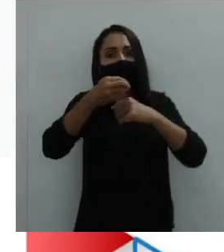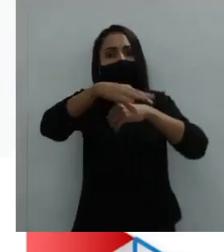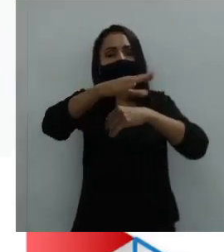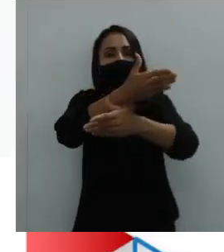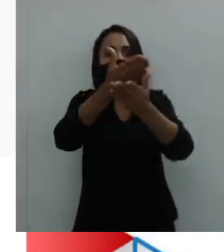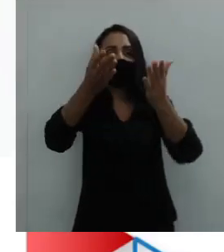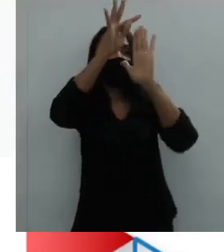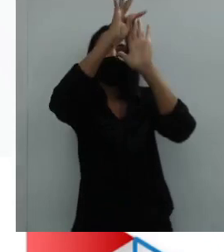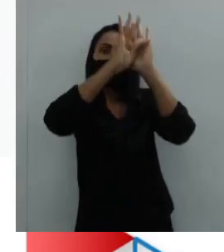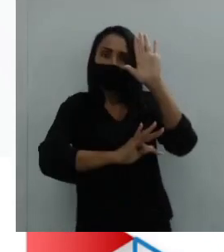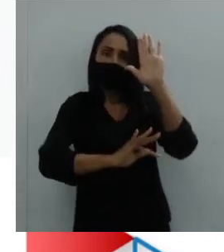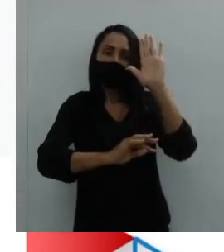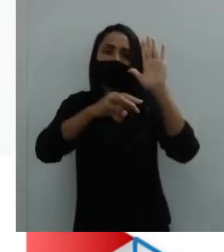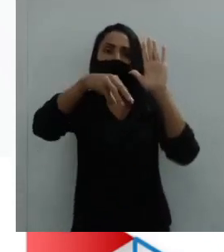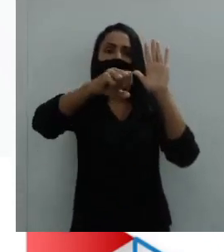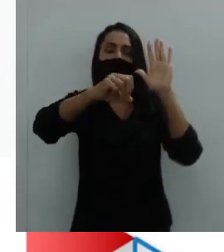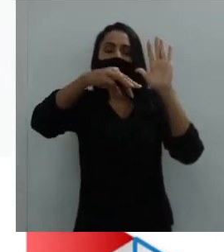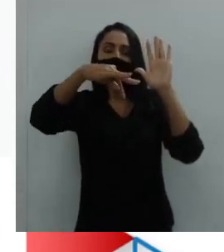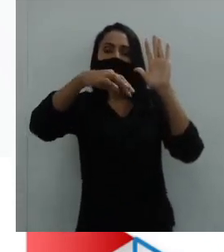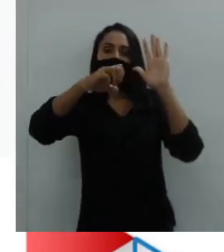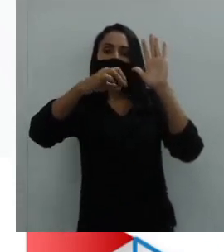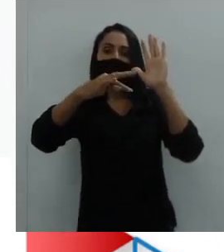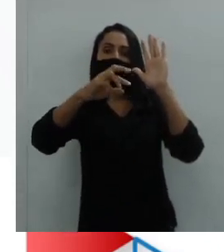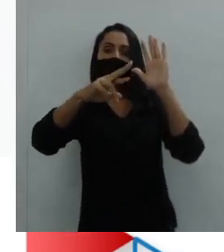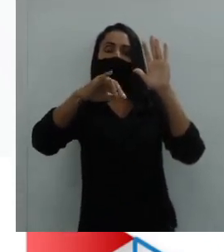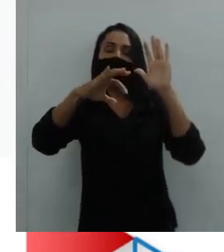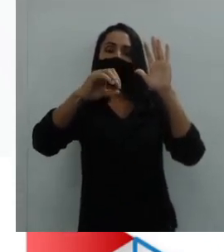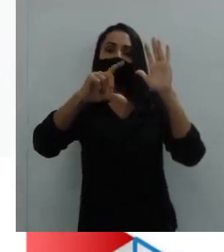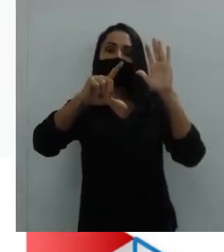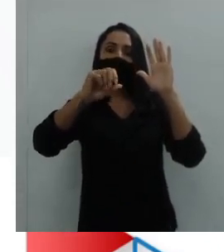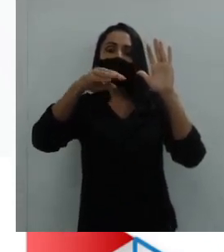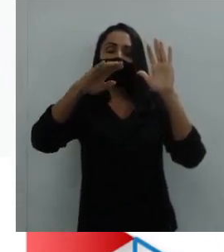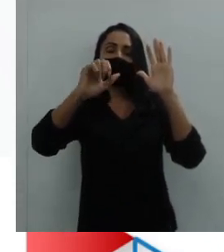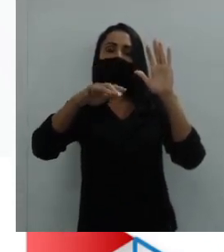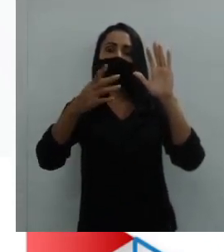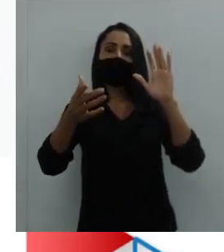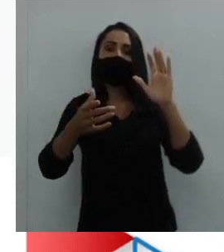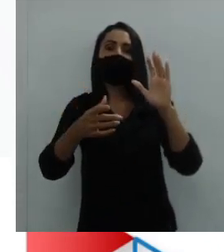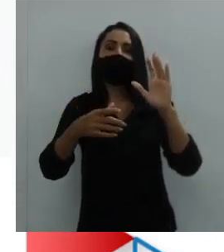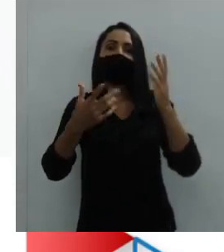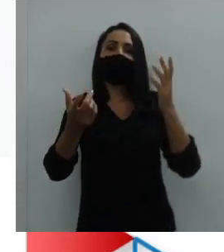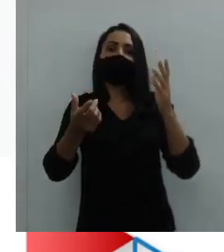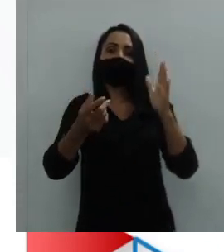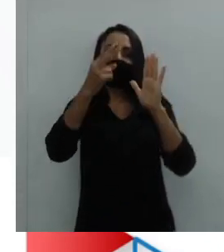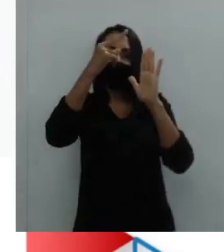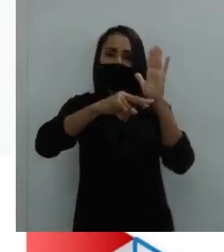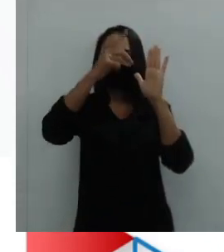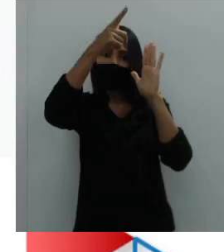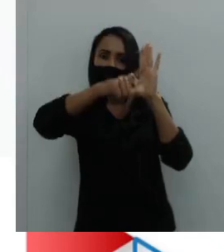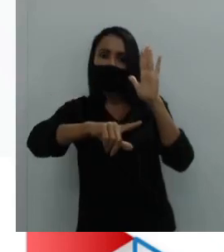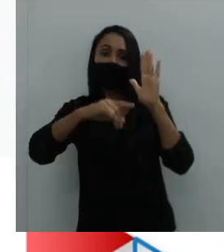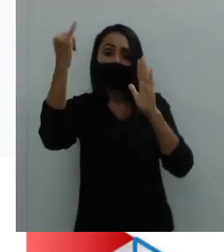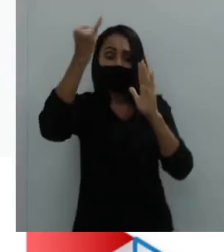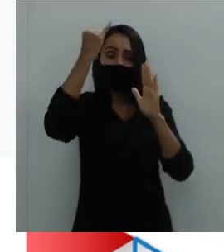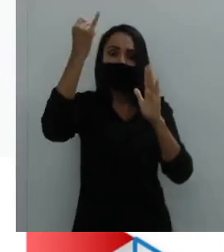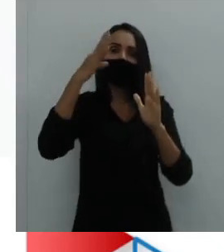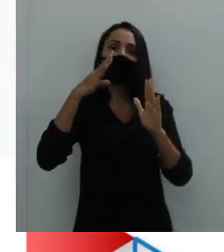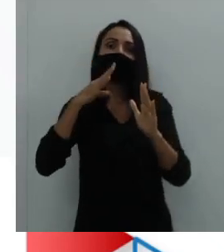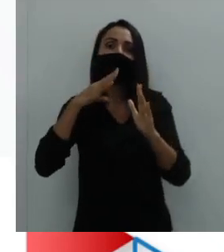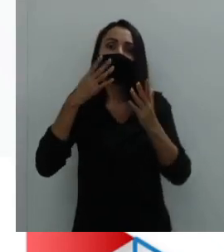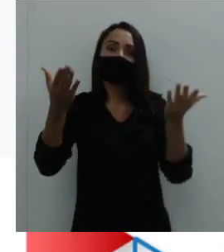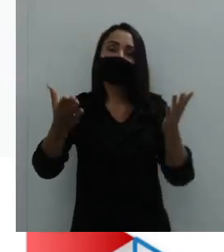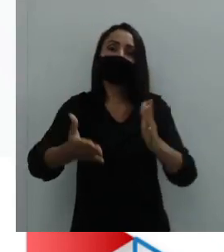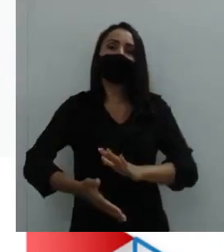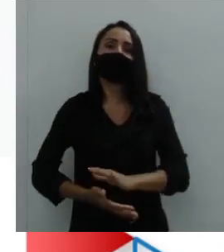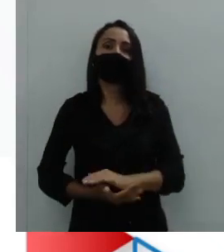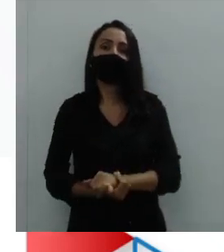um texto de Monteiro Lobato, que é O Leão e o Ratinho, que é uma releitura, certo? Então é importante conhecer. Olha aí,